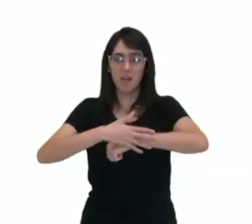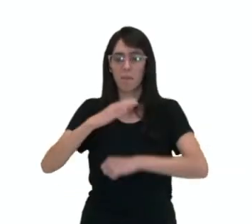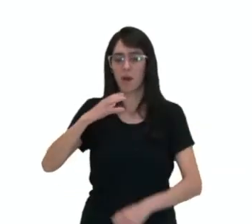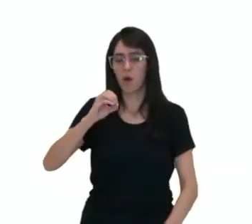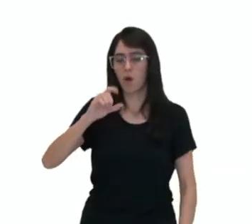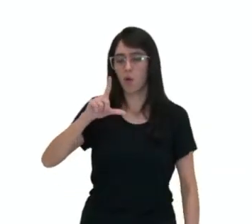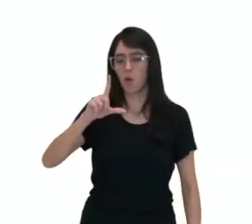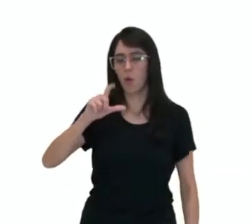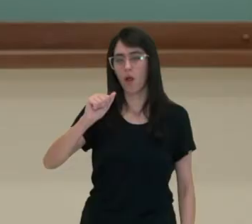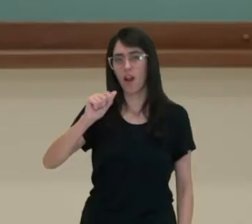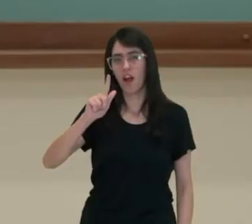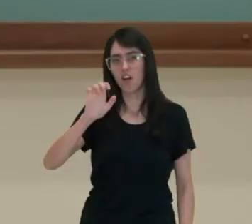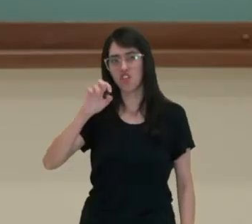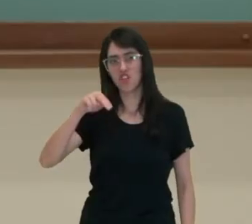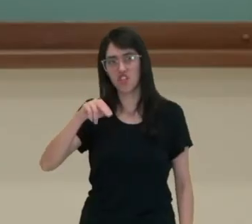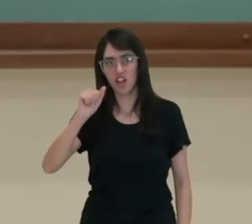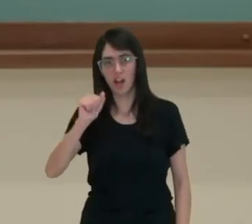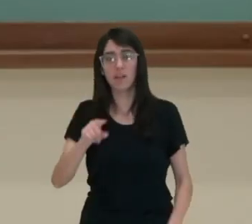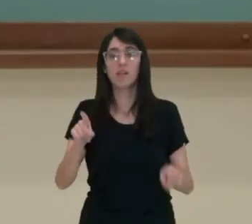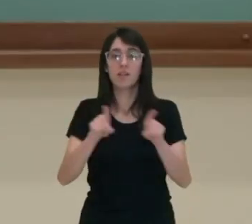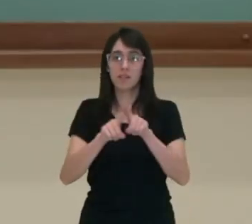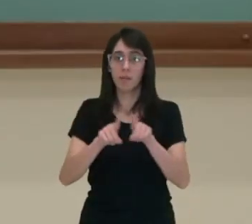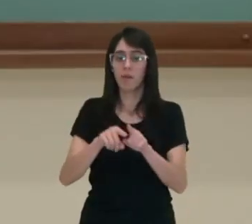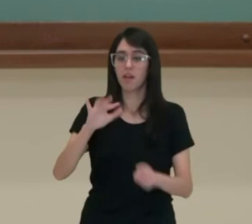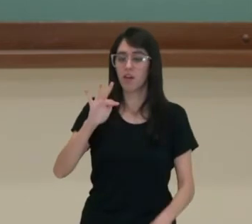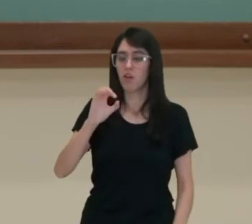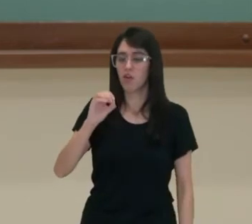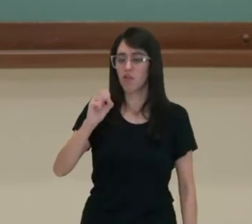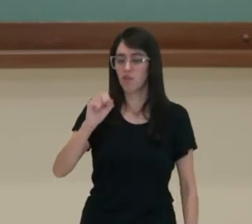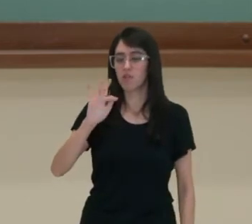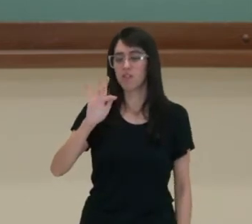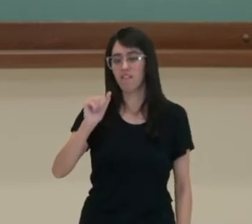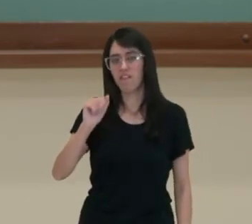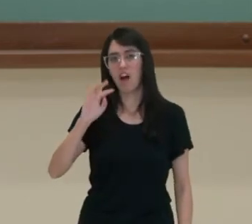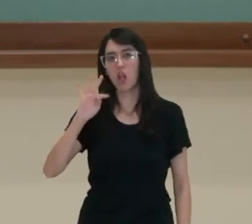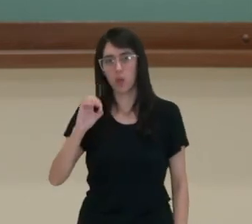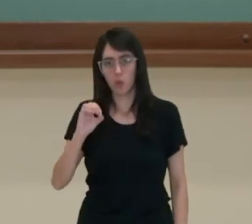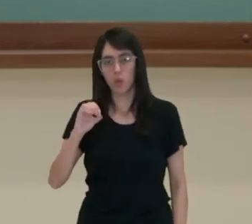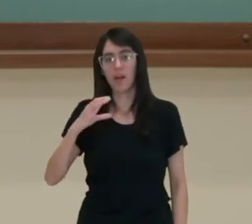de cálcio. Veja, nós temos o fosfato de cálcio. É ele que vai dar essa